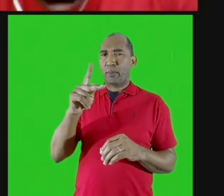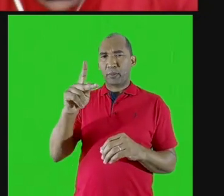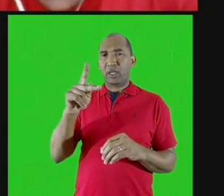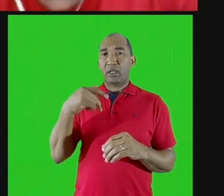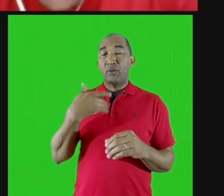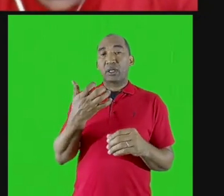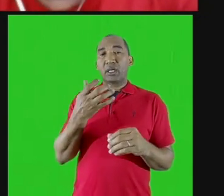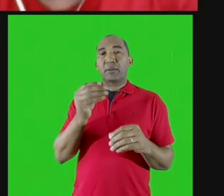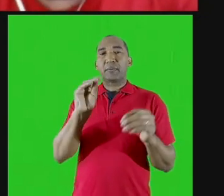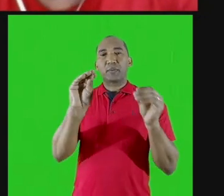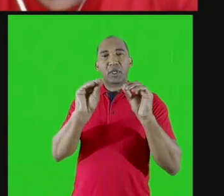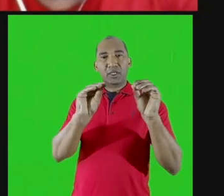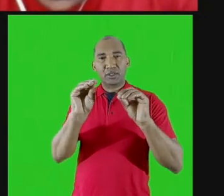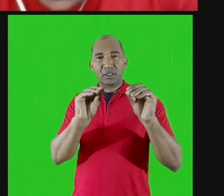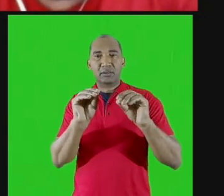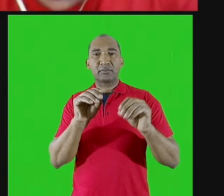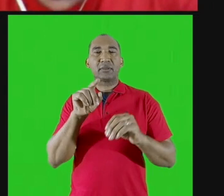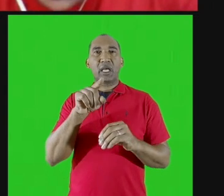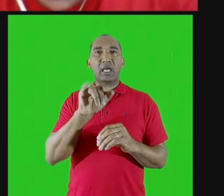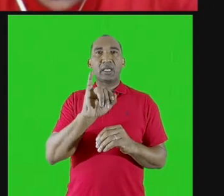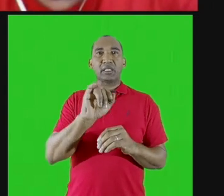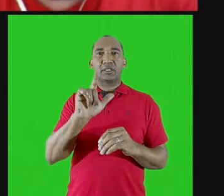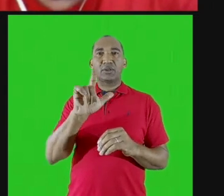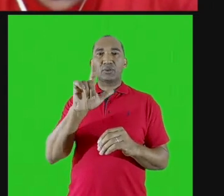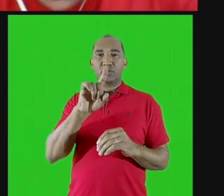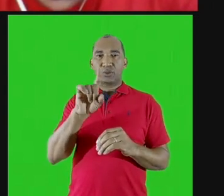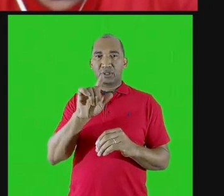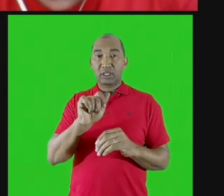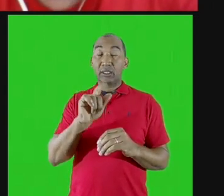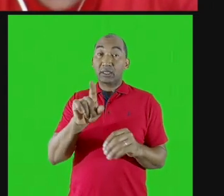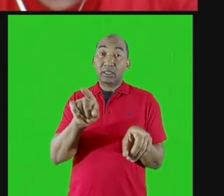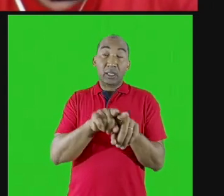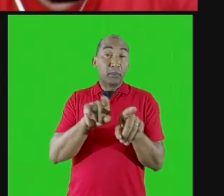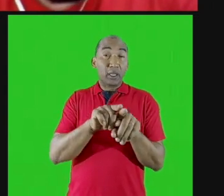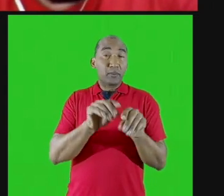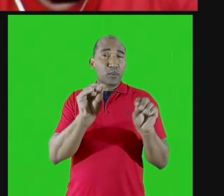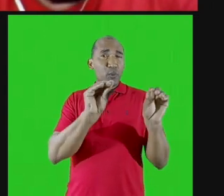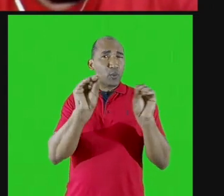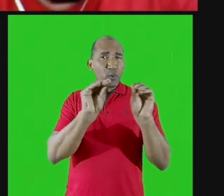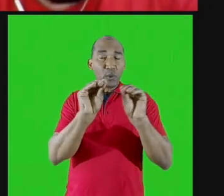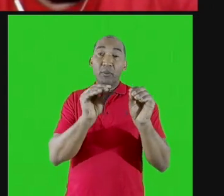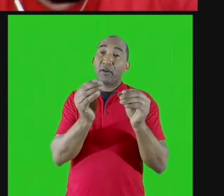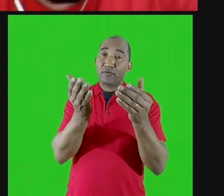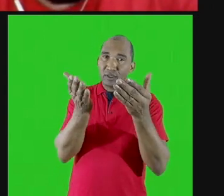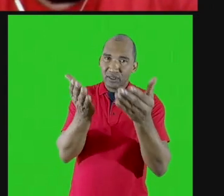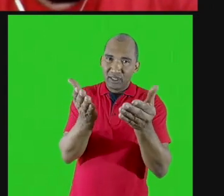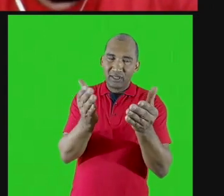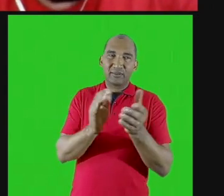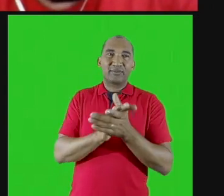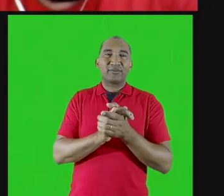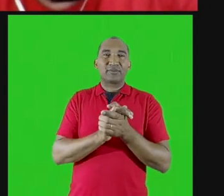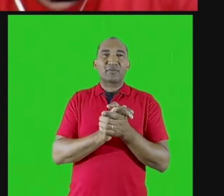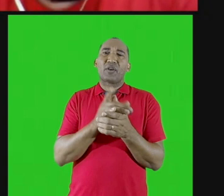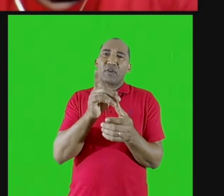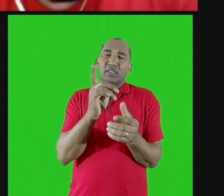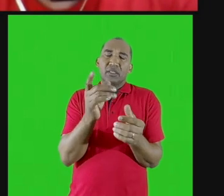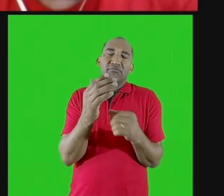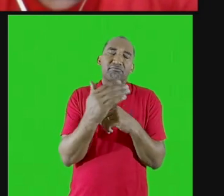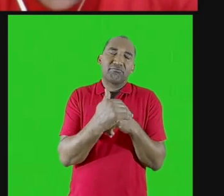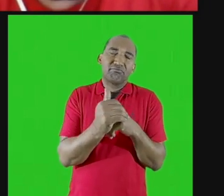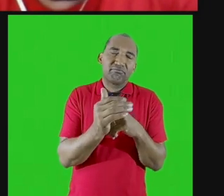ganhar novos rumos. Eu quero mandar um beijo aqui para a Maílson, mas mandar um beijo grandiosíssimo para você, por